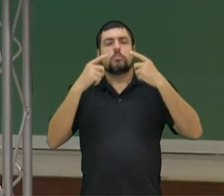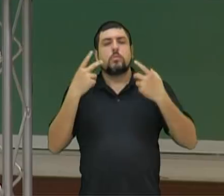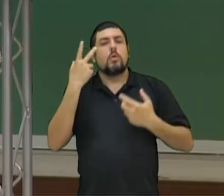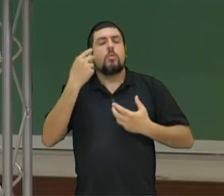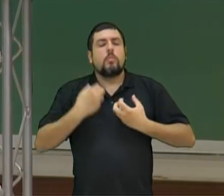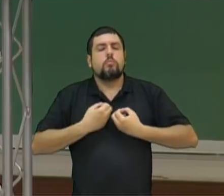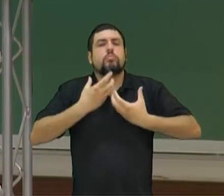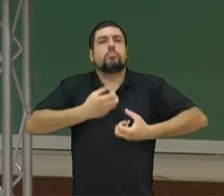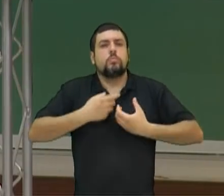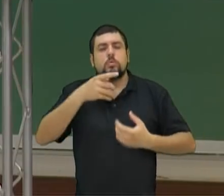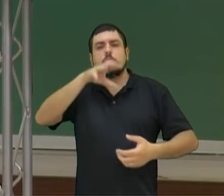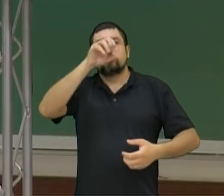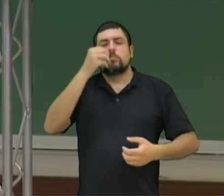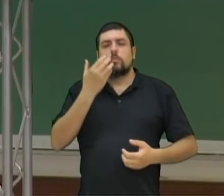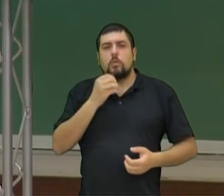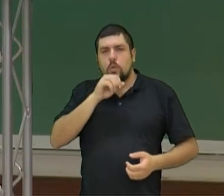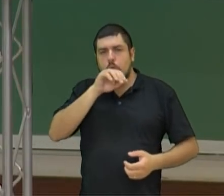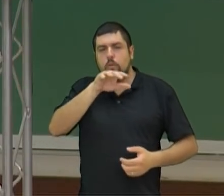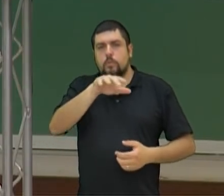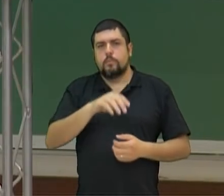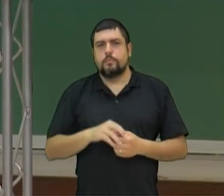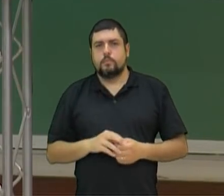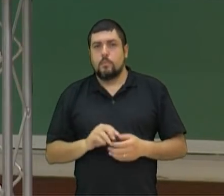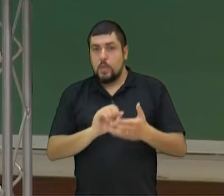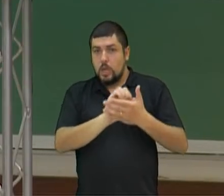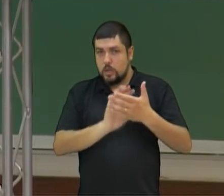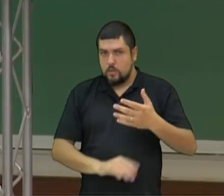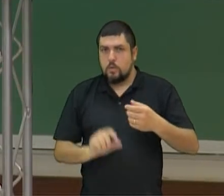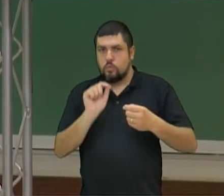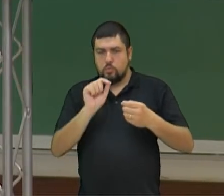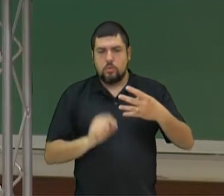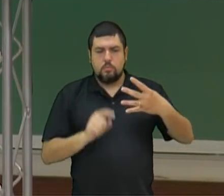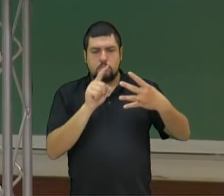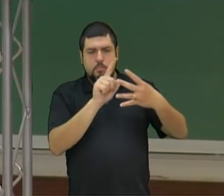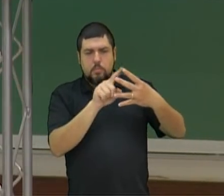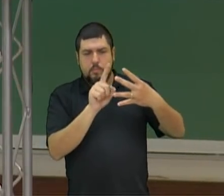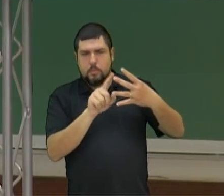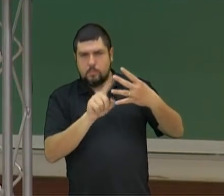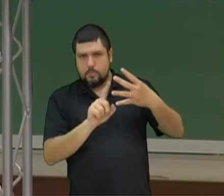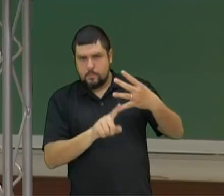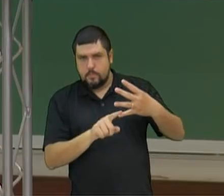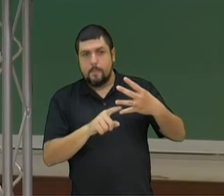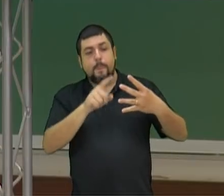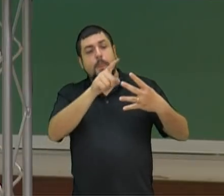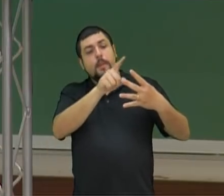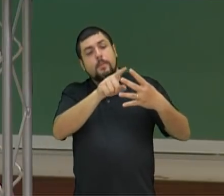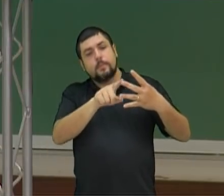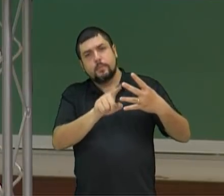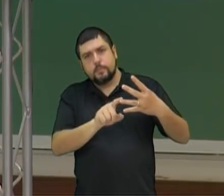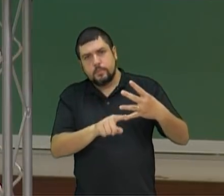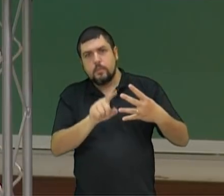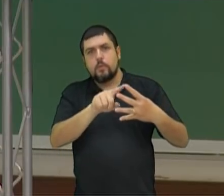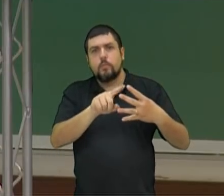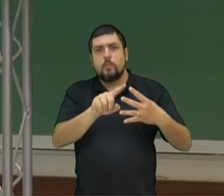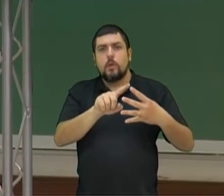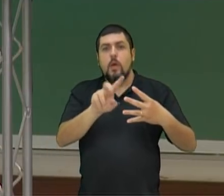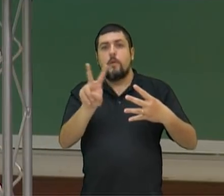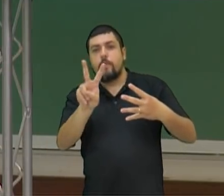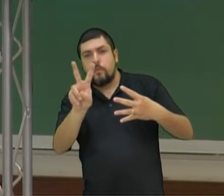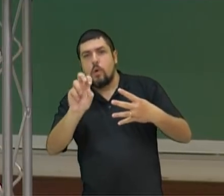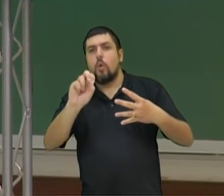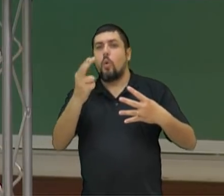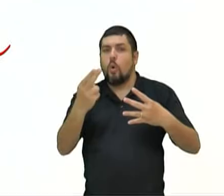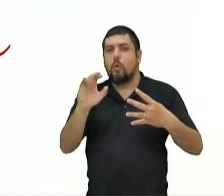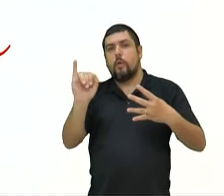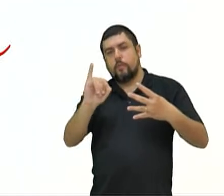era trazer 4 situações corriqueiras e classificarmos em voluntária ou involuntária. A